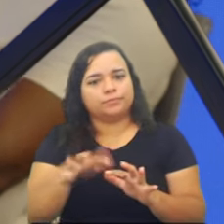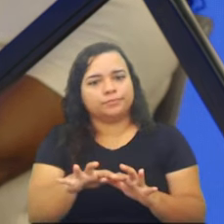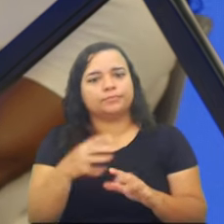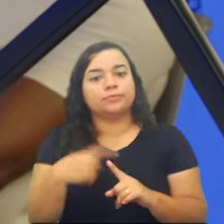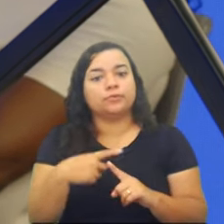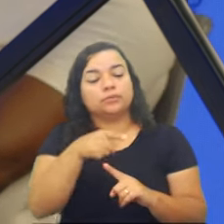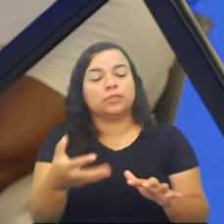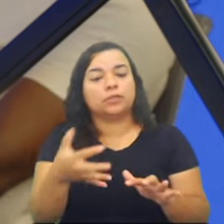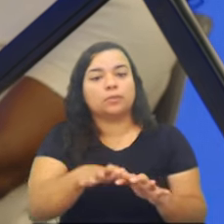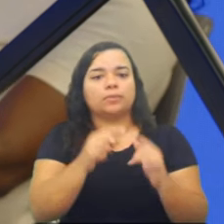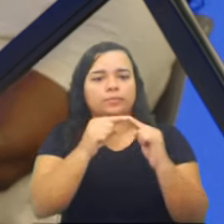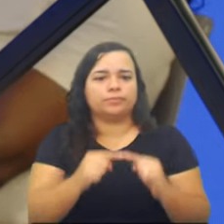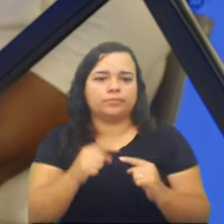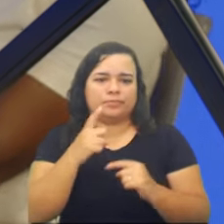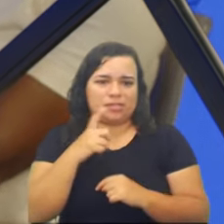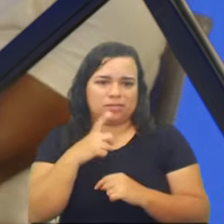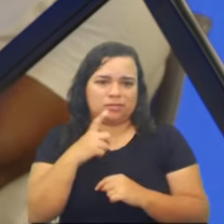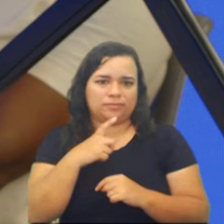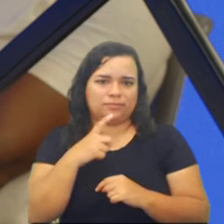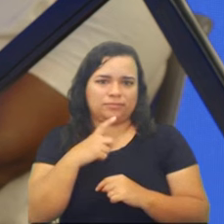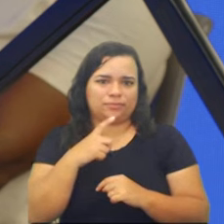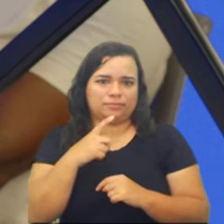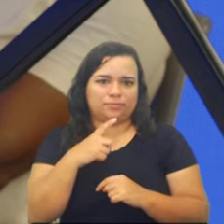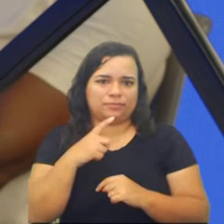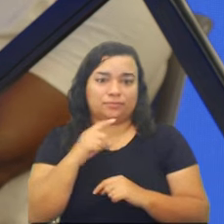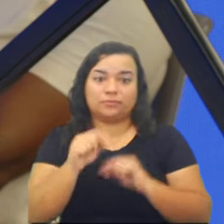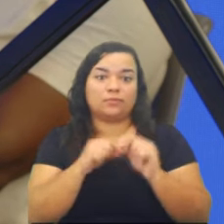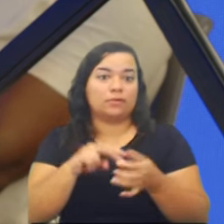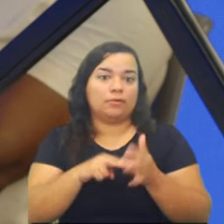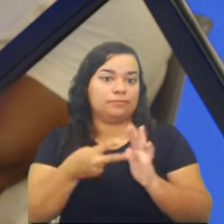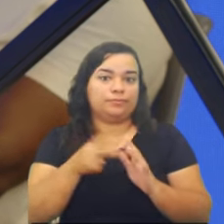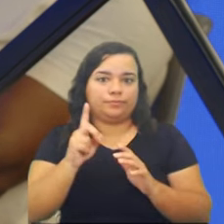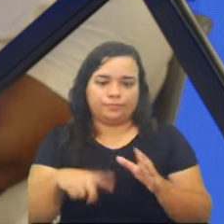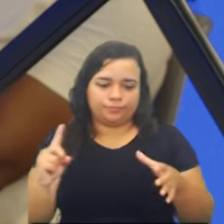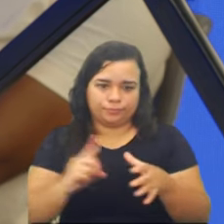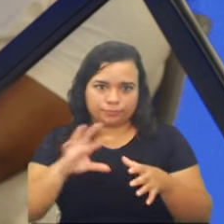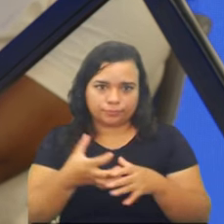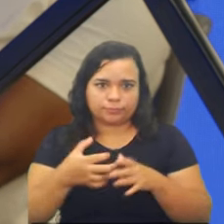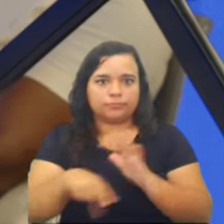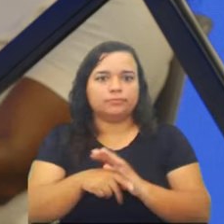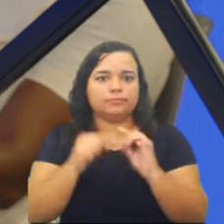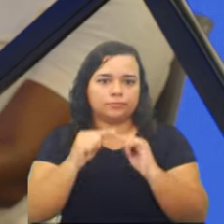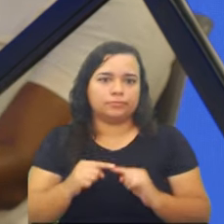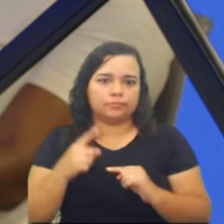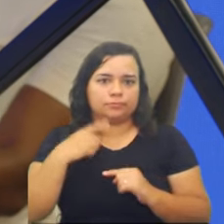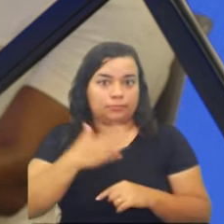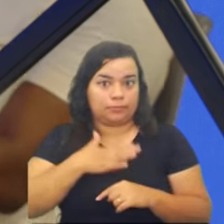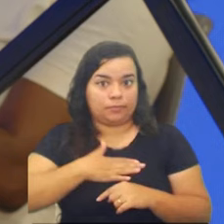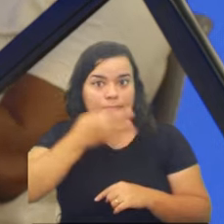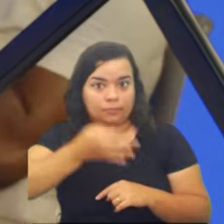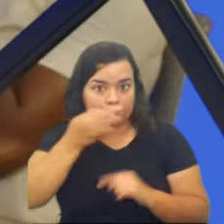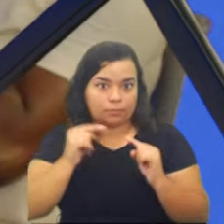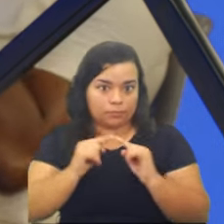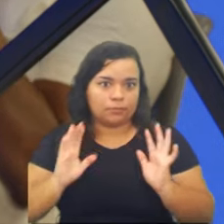inclusão porque você tá incluído é você fazer parte de Essa é